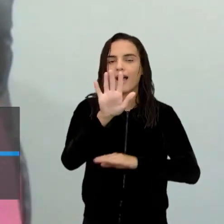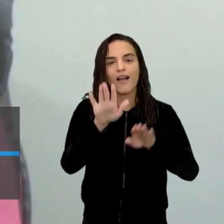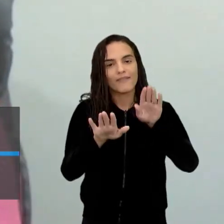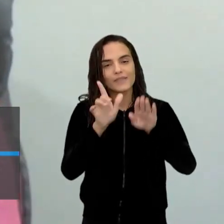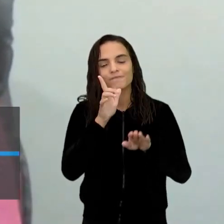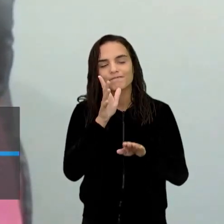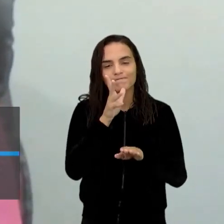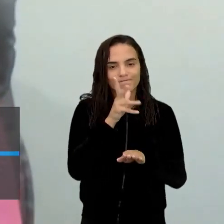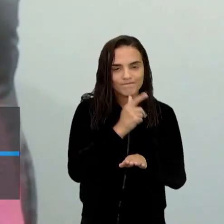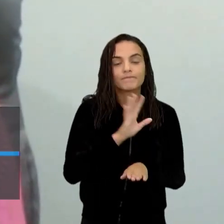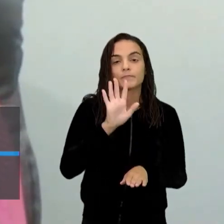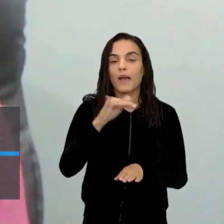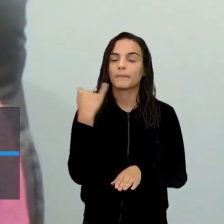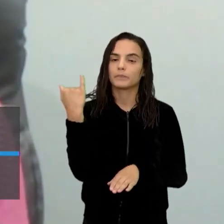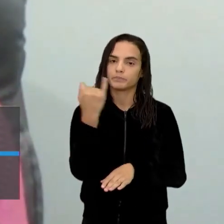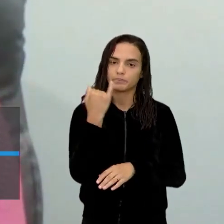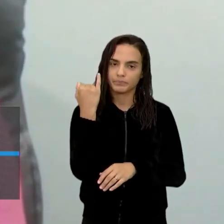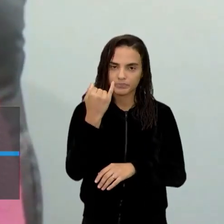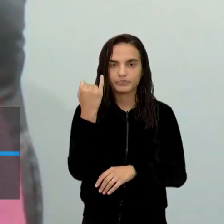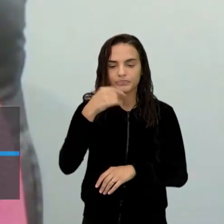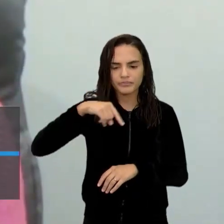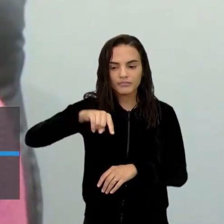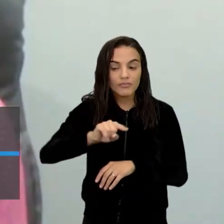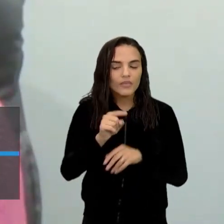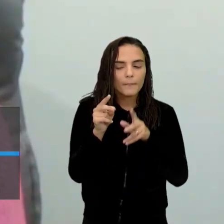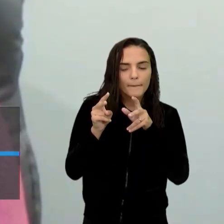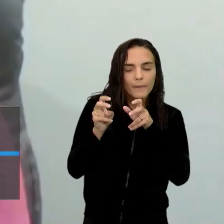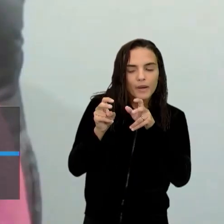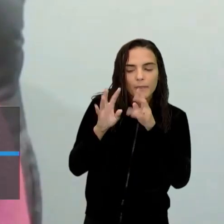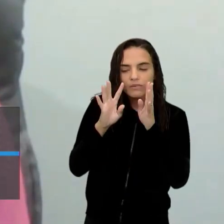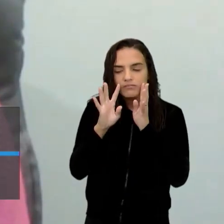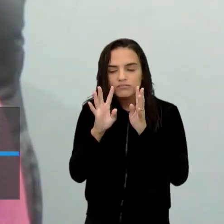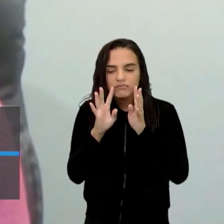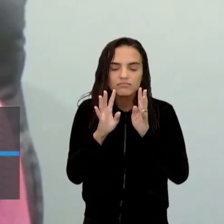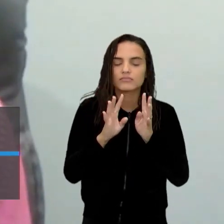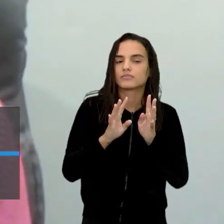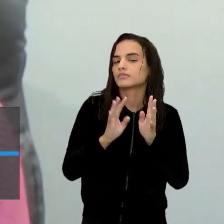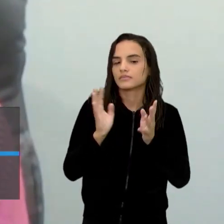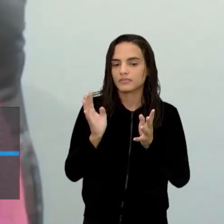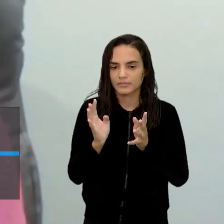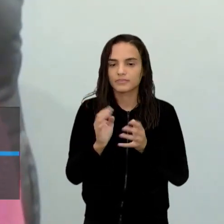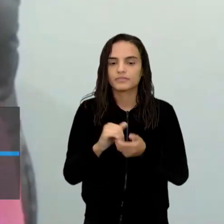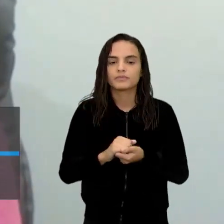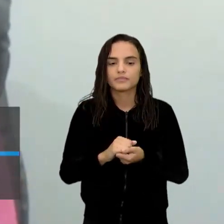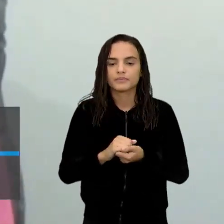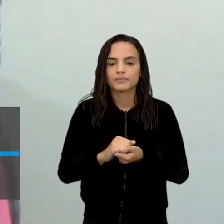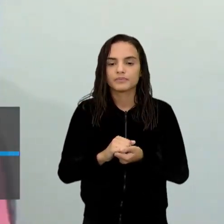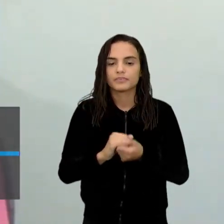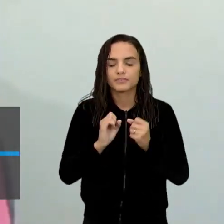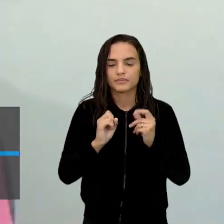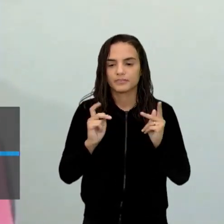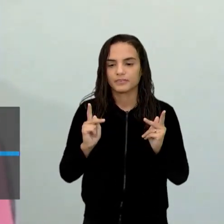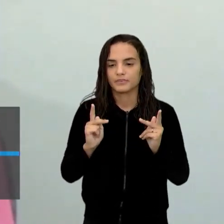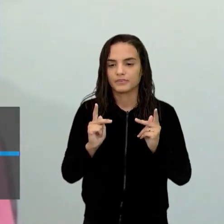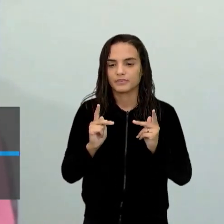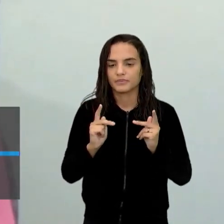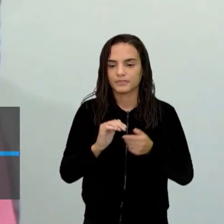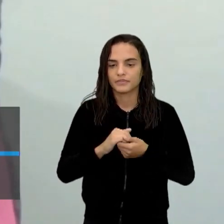Mas é muito importante que nós estejamos atentos a esses atrasos, tá bom?